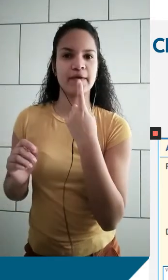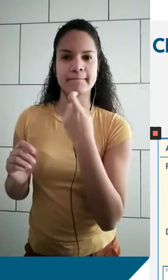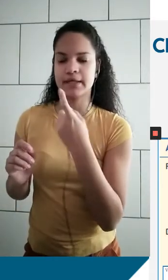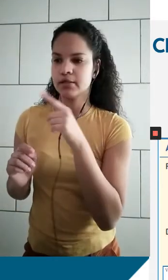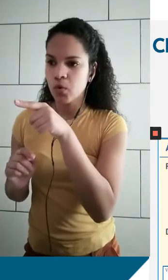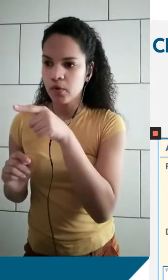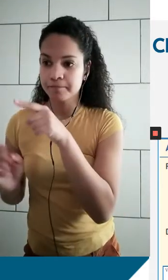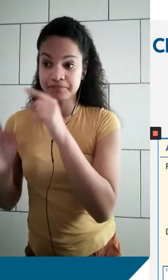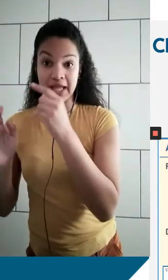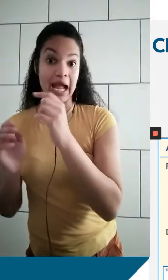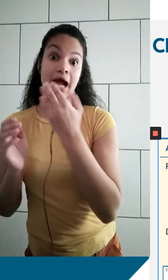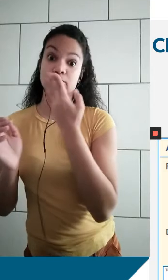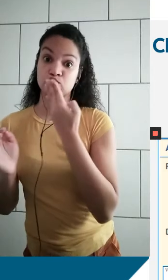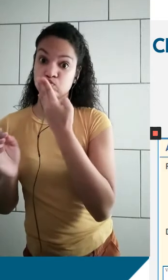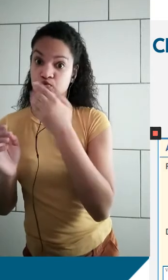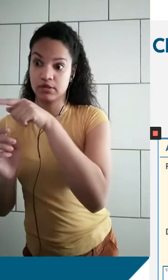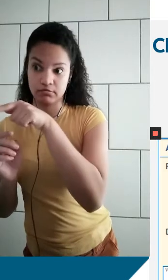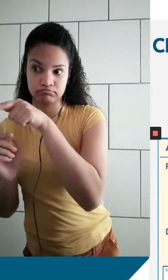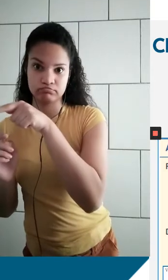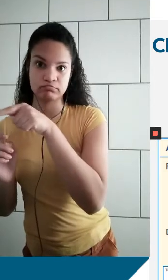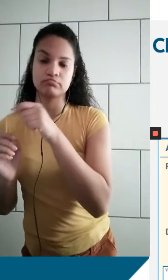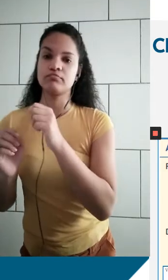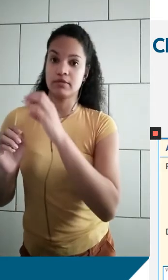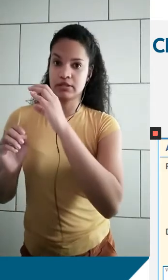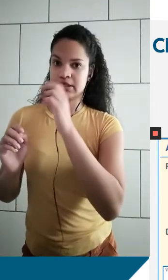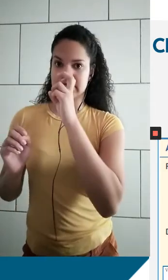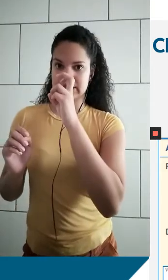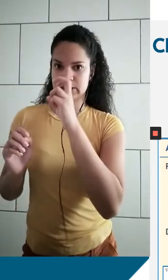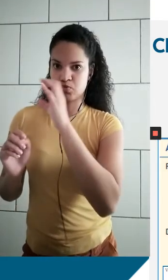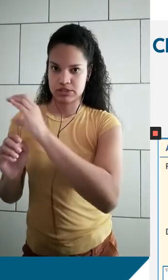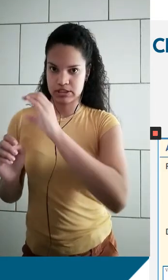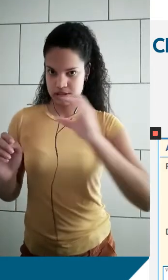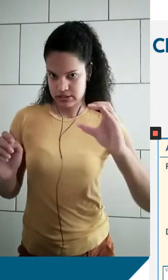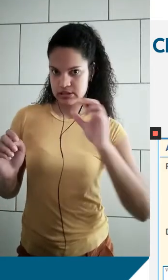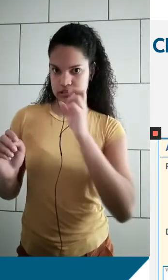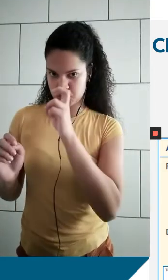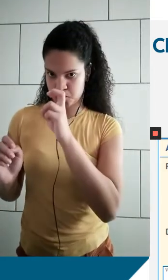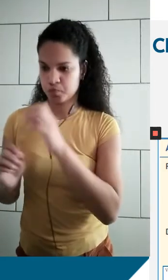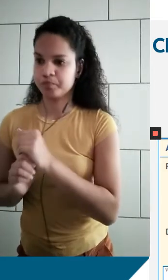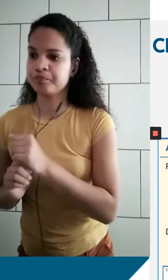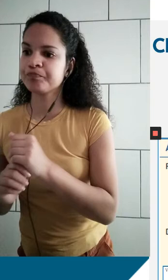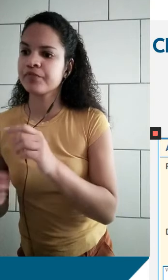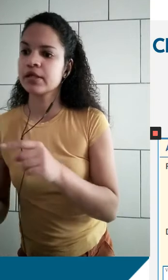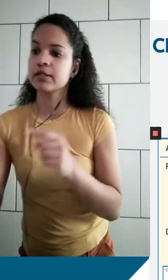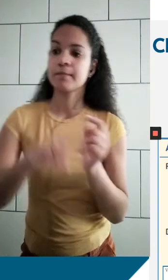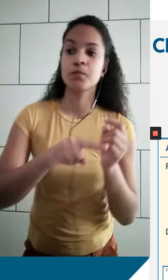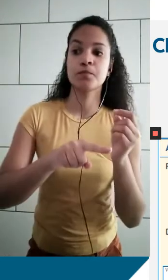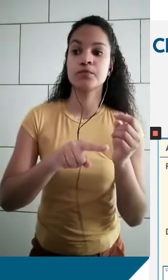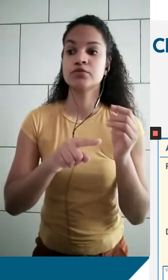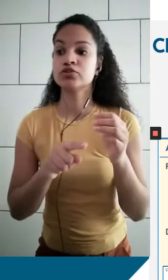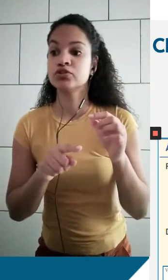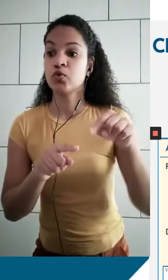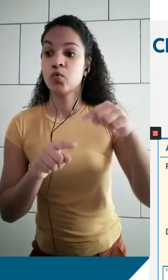um determinado açúcar, que é uma pentose, são 5 carbonos, uma base nitrogenada e um grupo fosfato. Existe